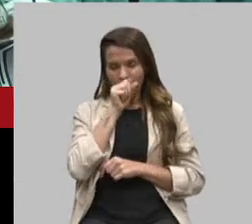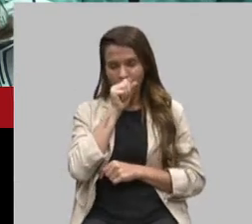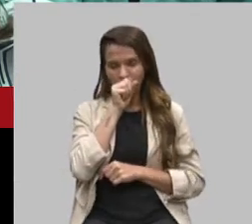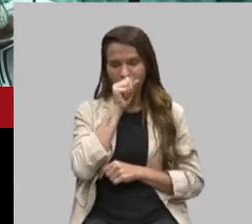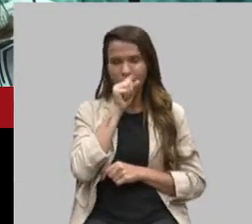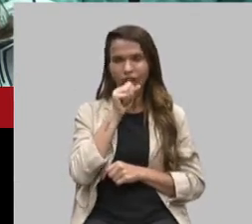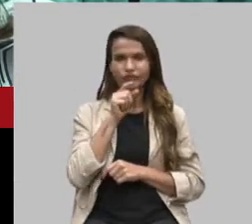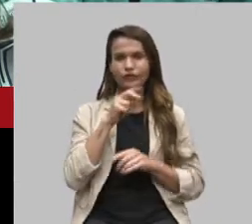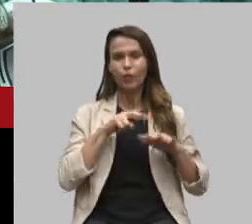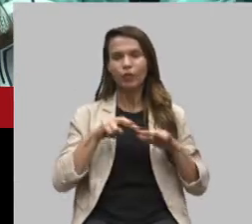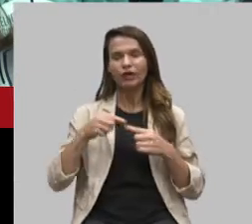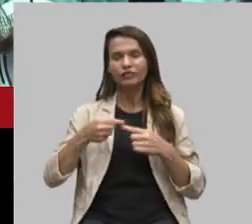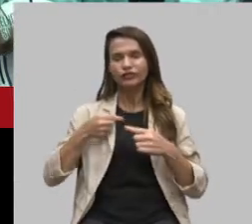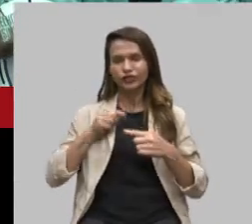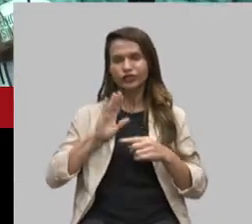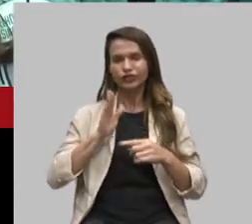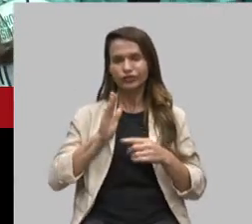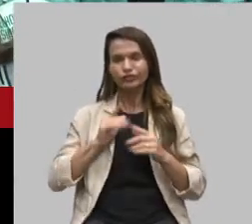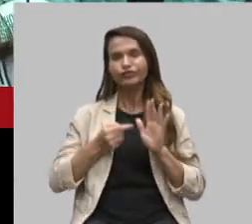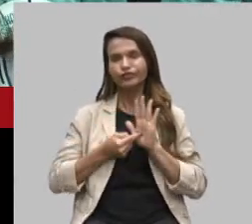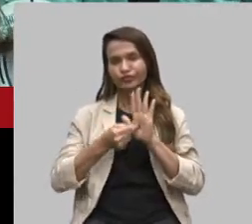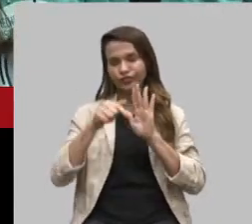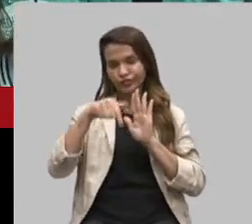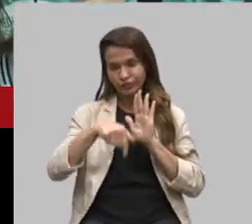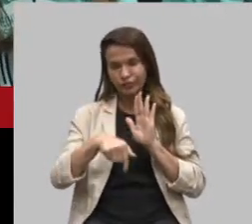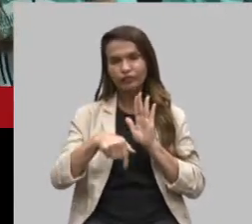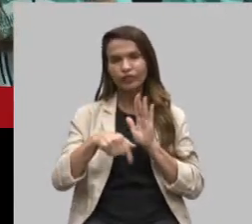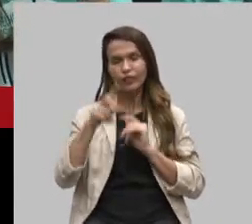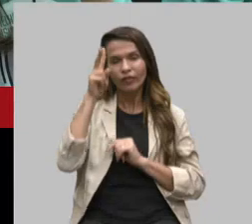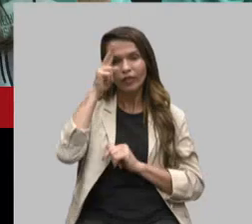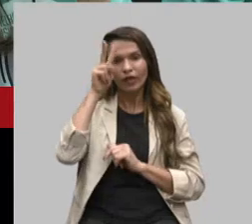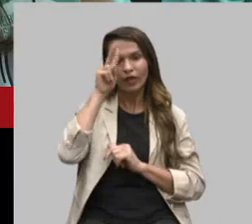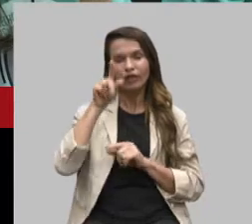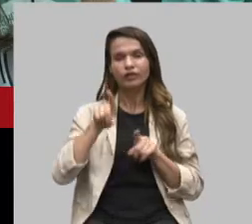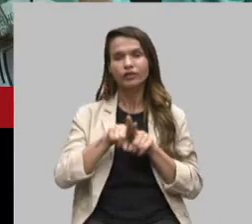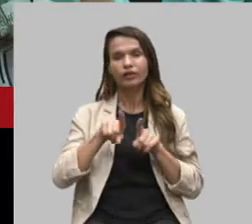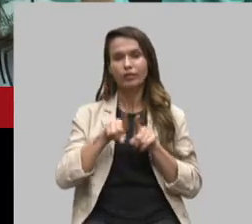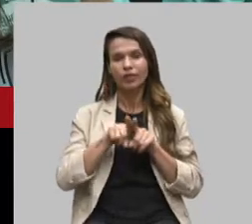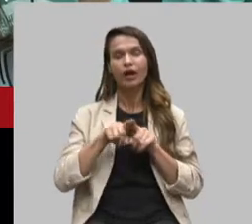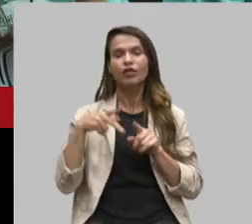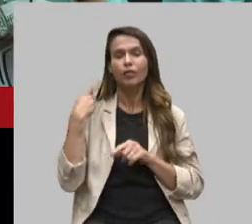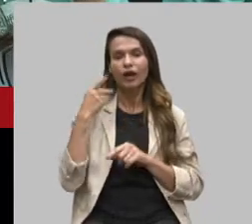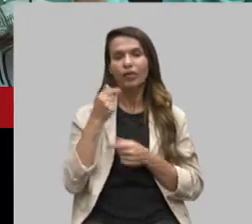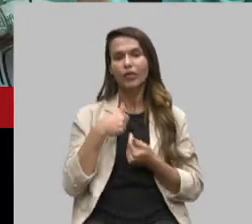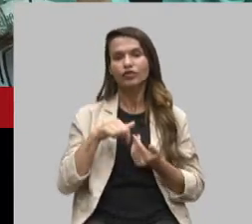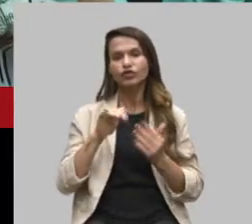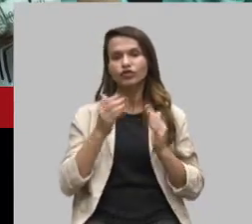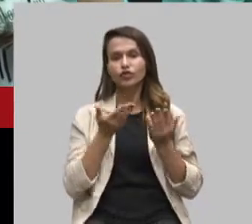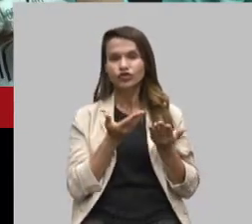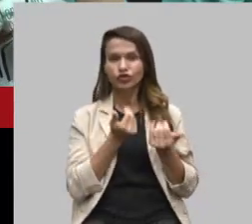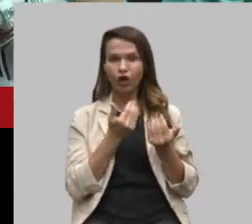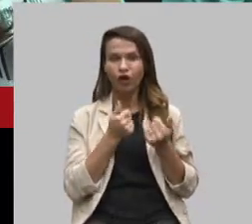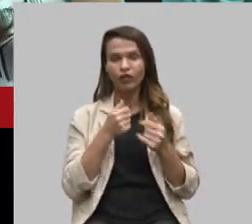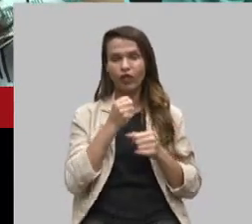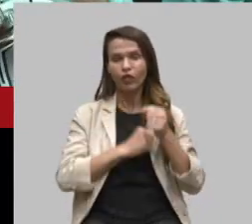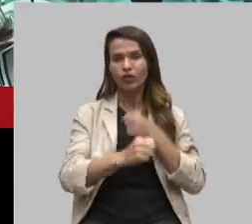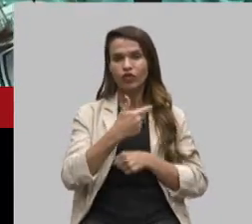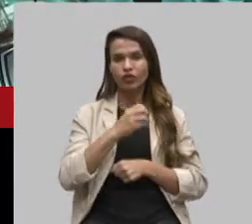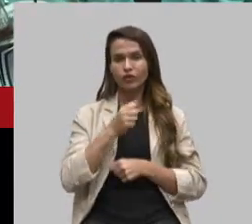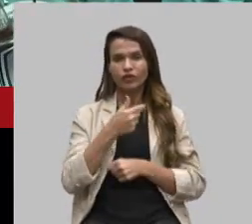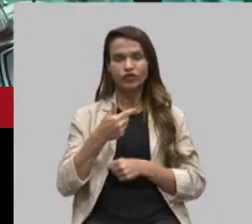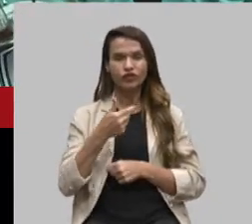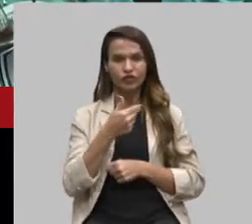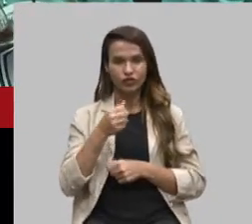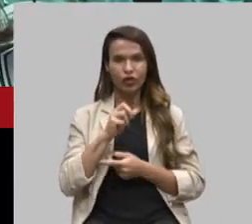que a gente tá eh expondo aqui e lembrando um pouco também do próprio Parlamento jovem no ano de 2022 no tema Saúde Mental para o